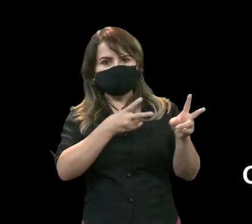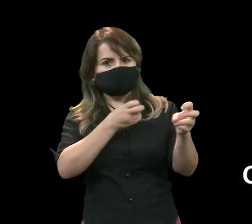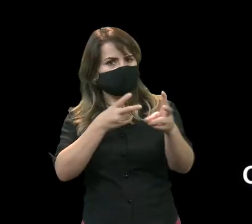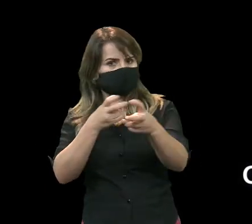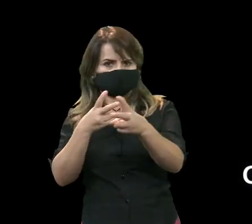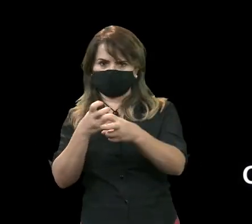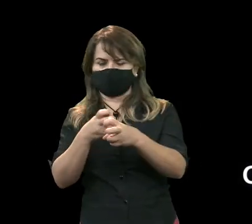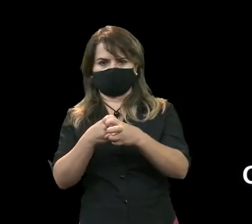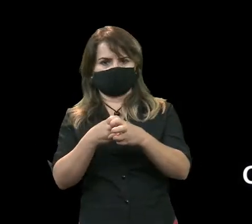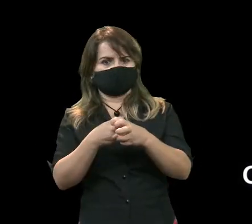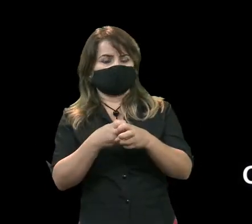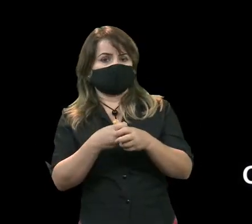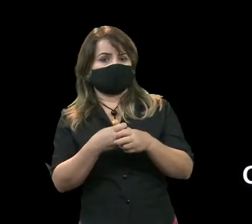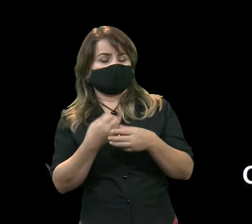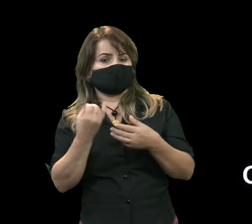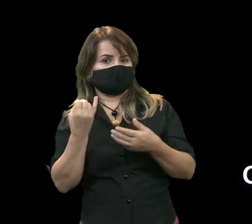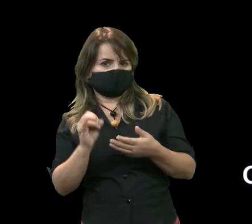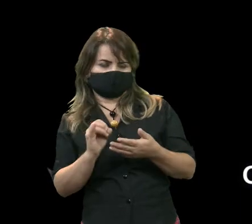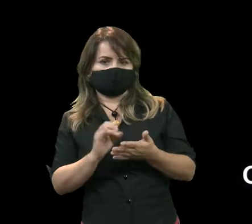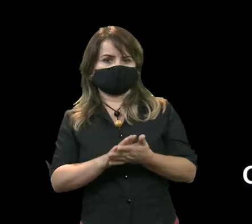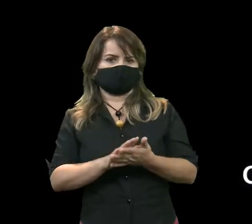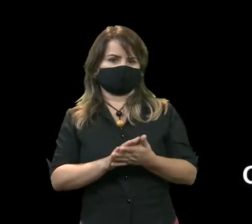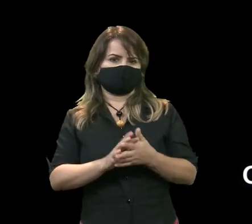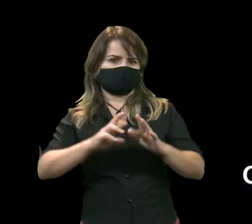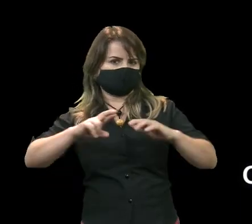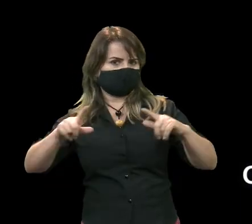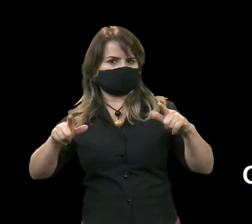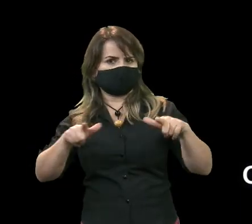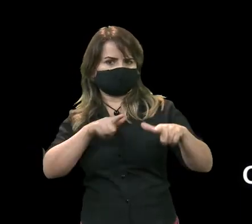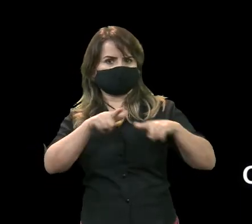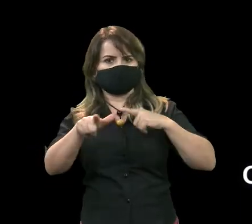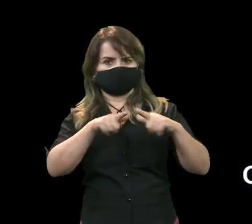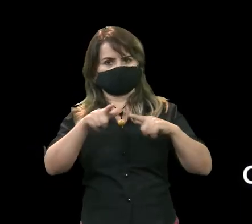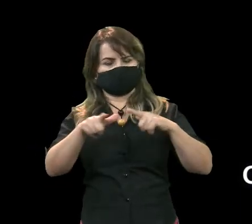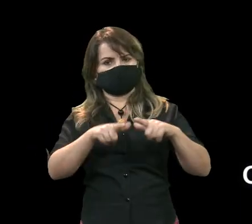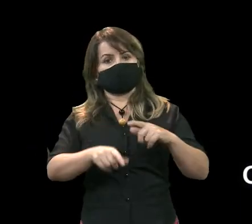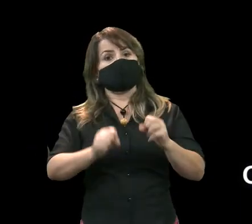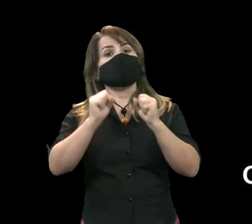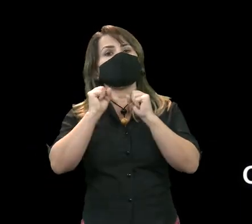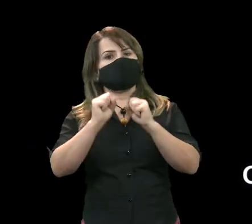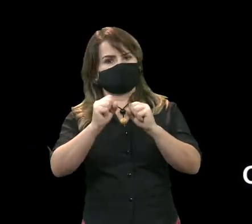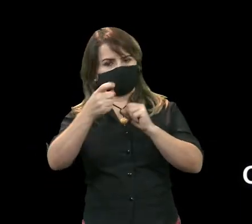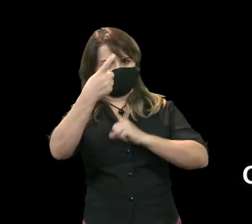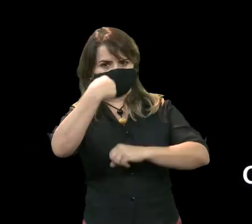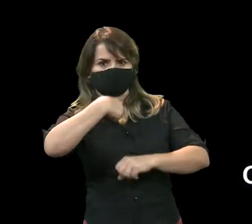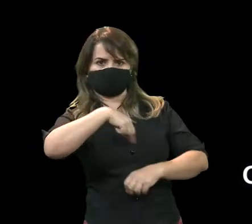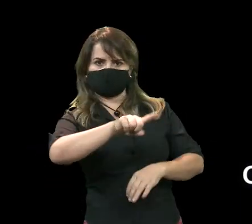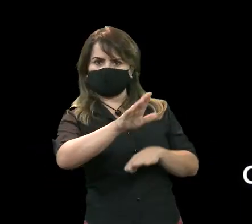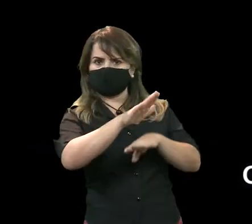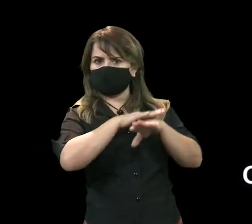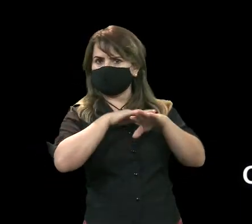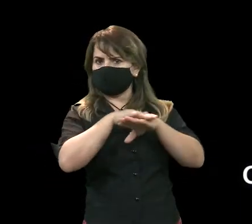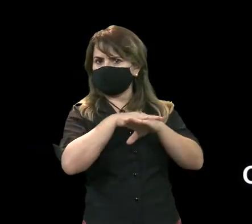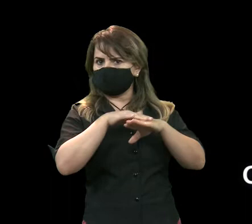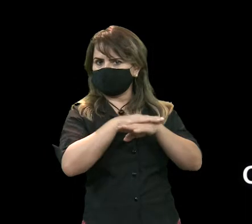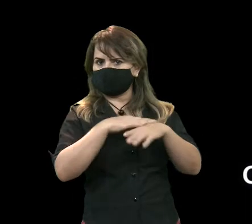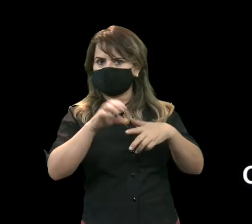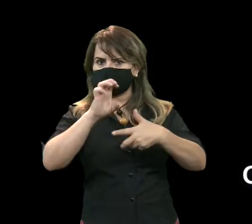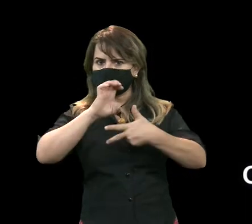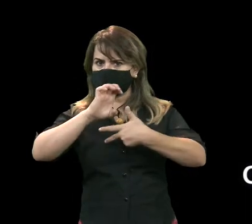um respeito e uma liberdade para tratar com o executivo. Eu não vou